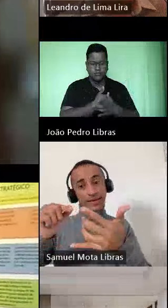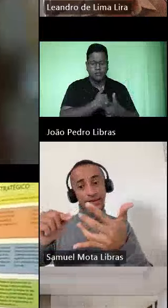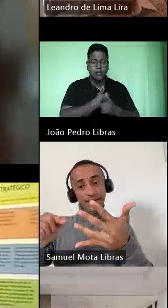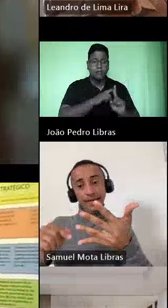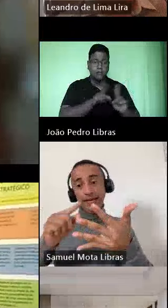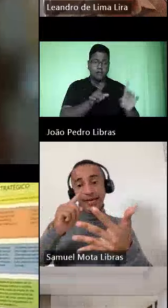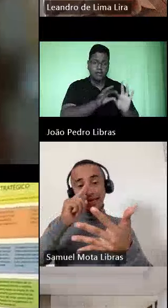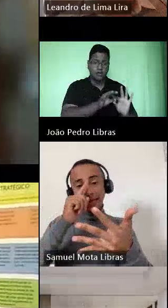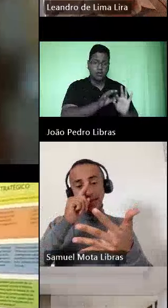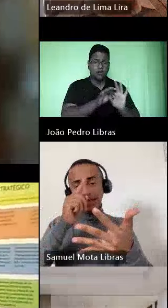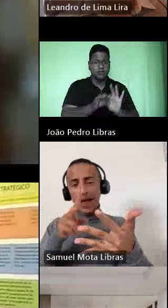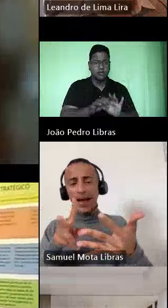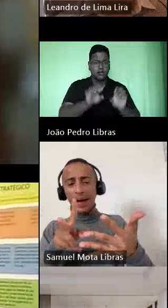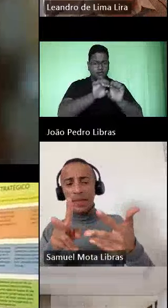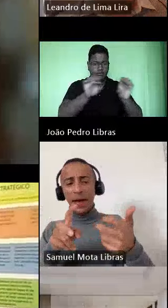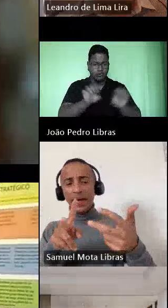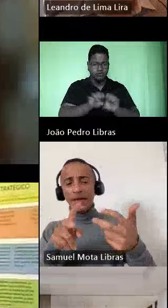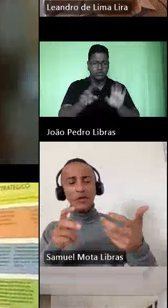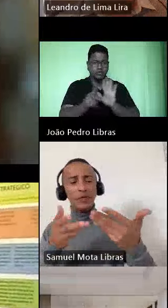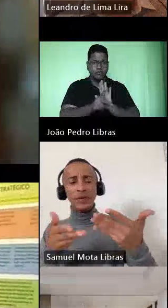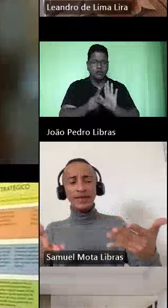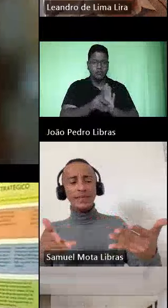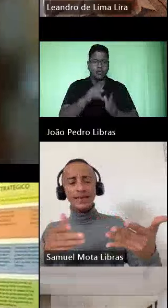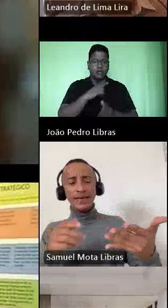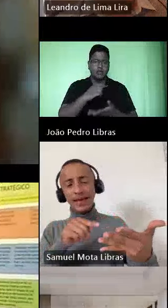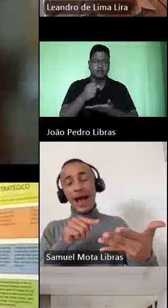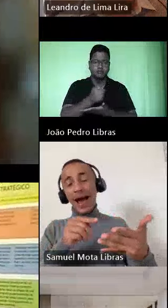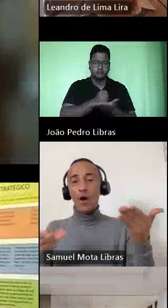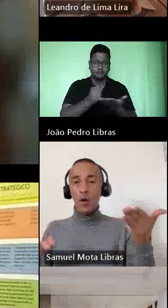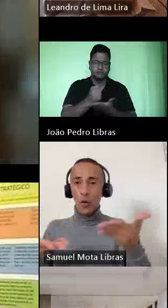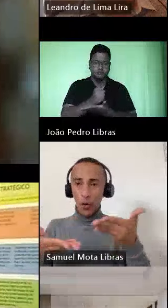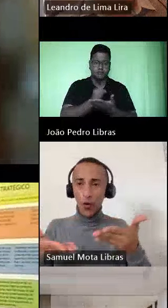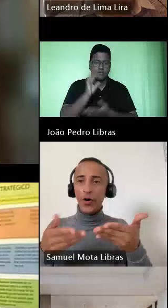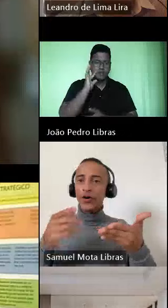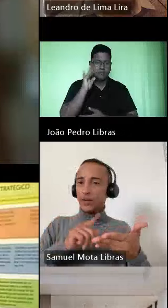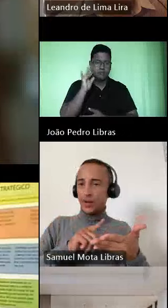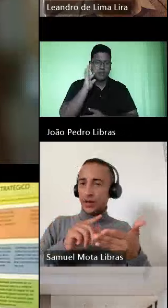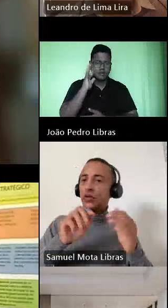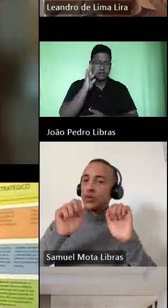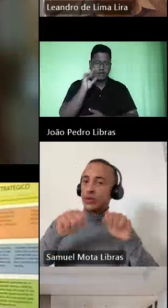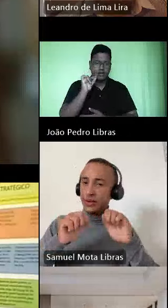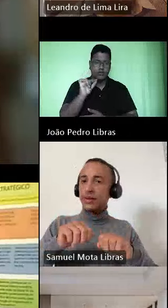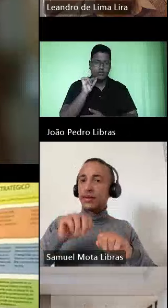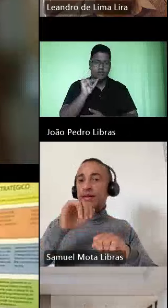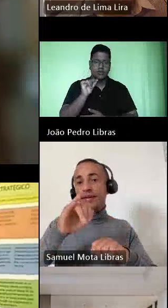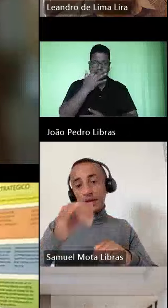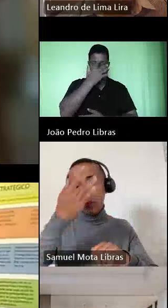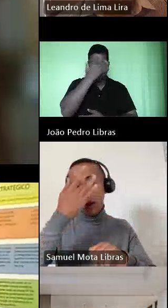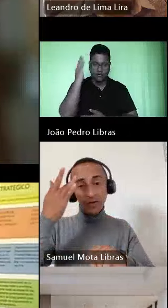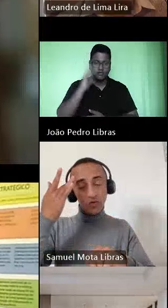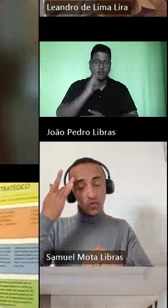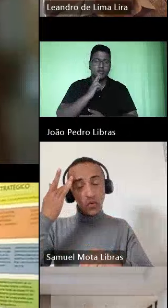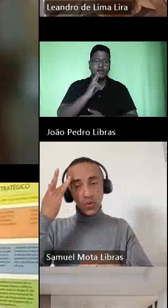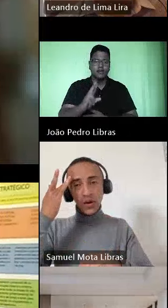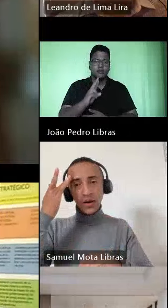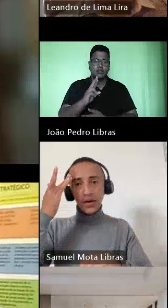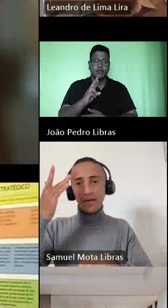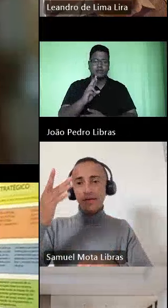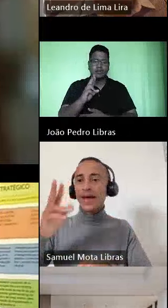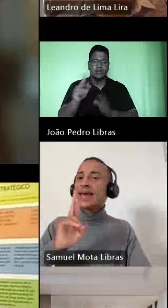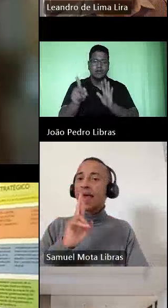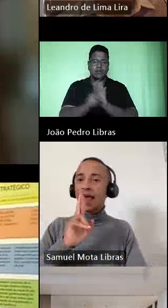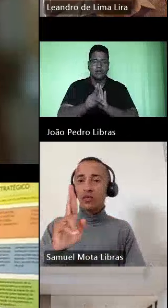contexto estruturei para ter esse respaldo pensando que provavelmente quem vai responder pelo questionamento não é o